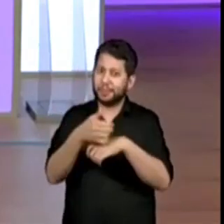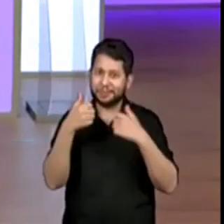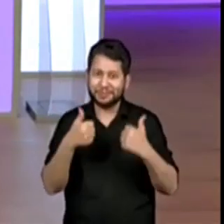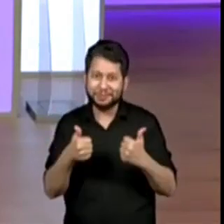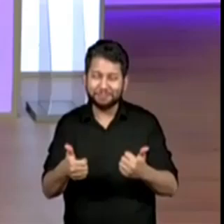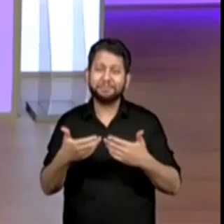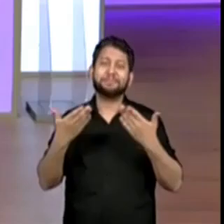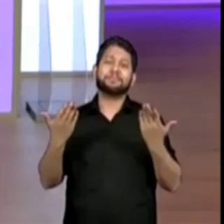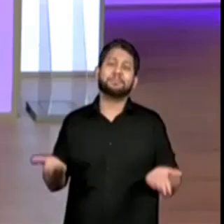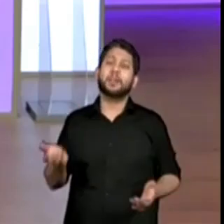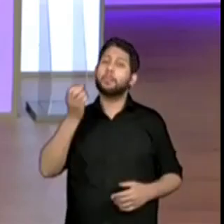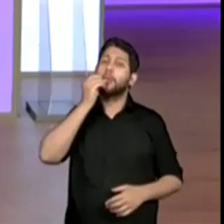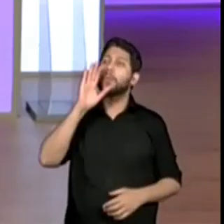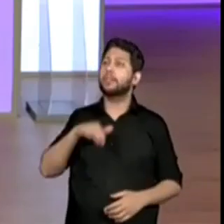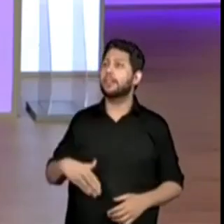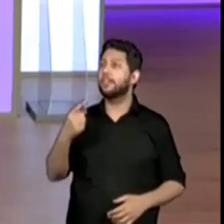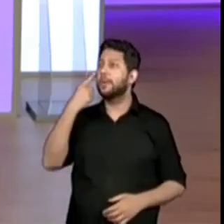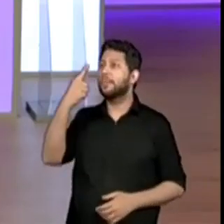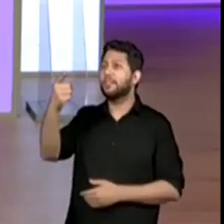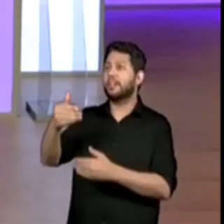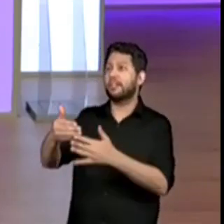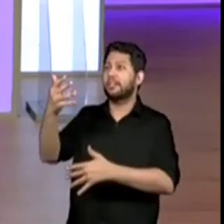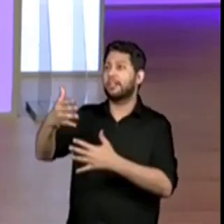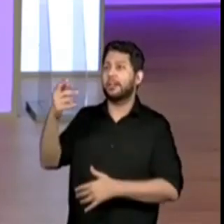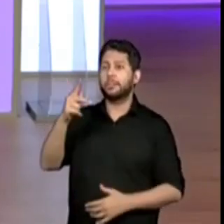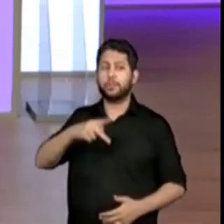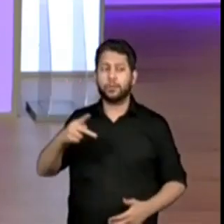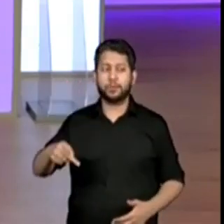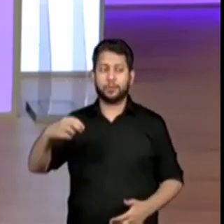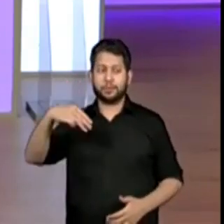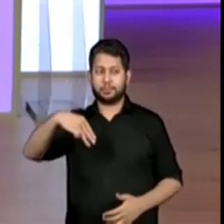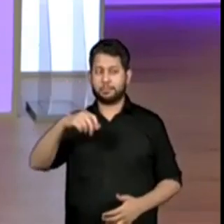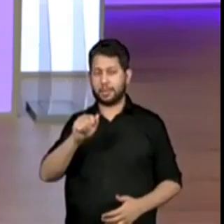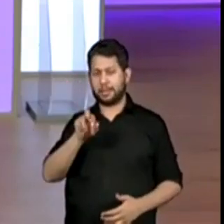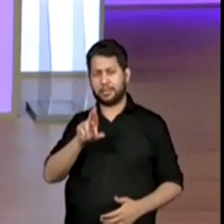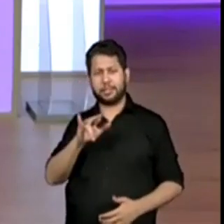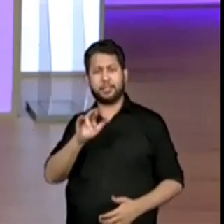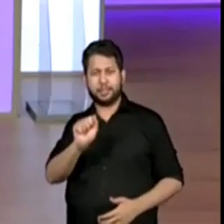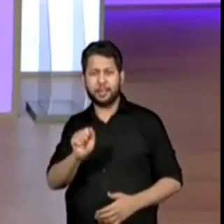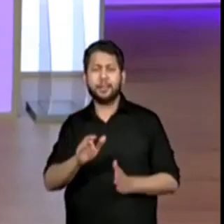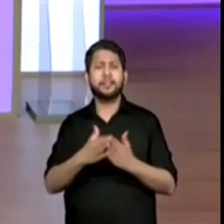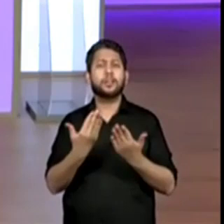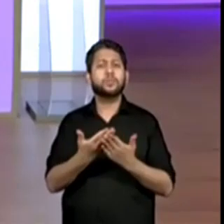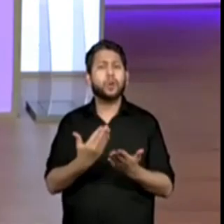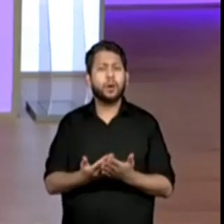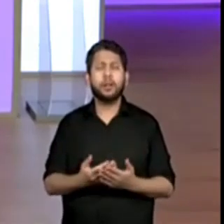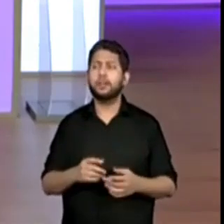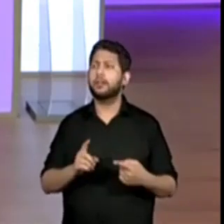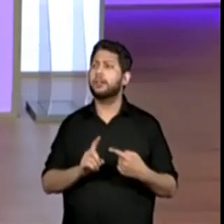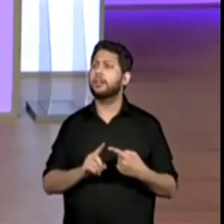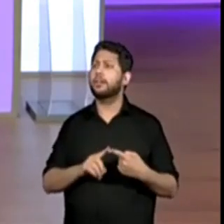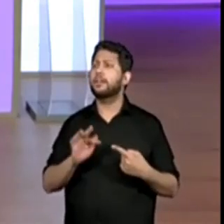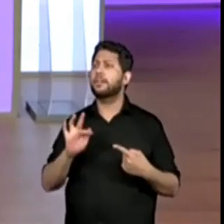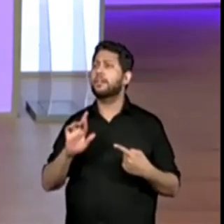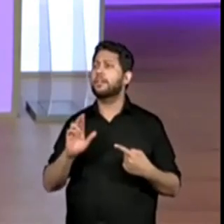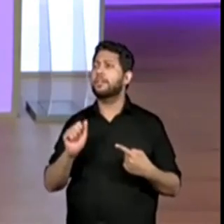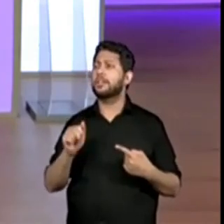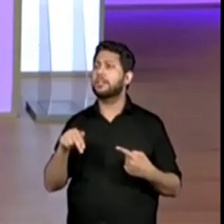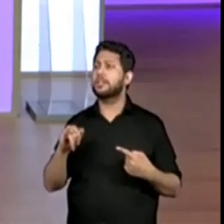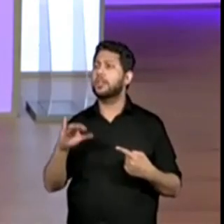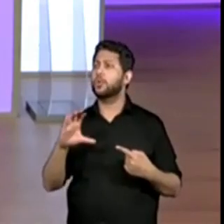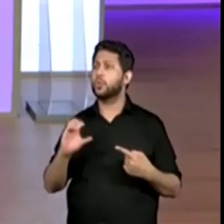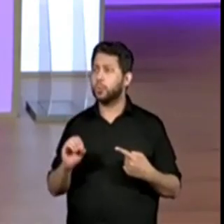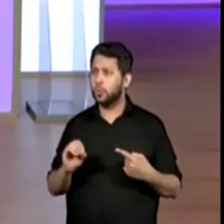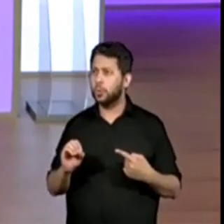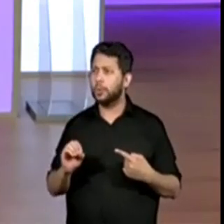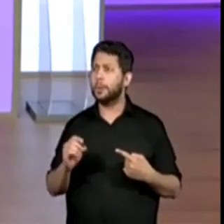já boa tarde para a Pro Maria, que já chegou, da Escola Francisco Prisco, a Escola Júlio